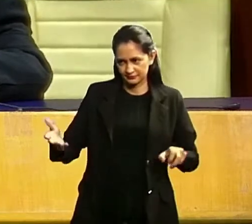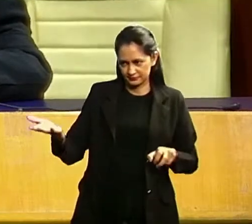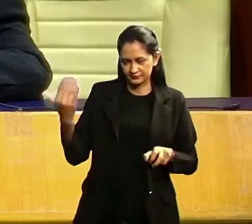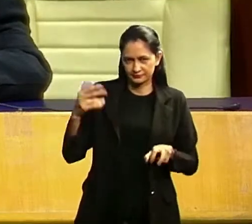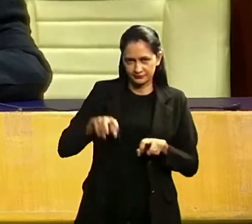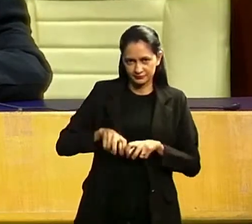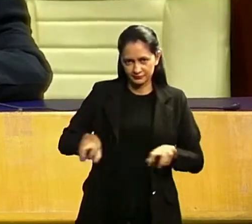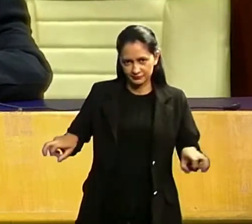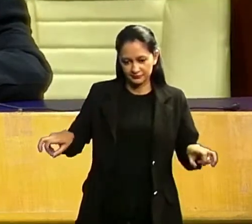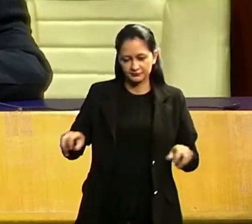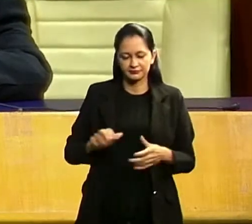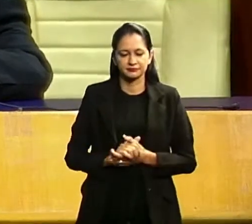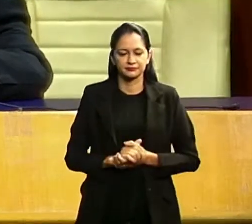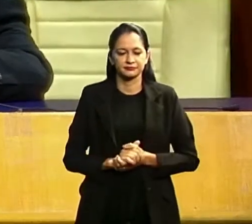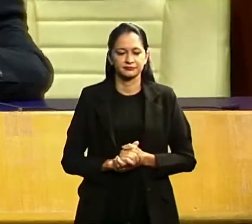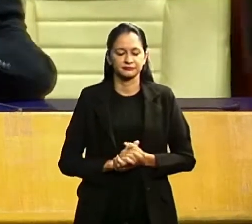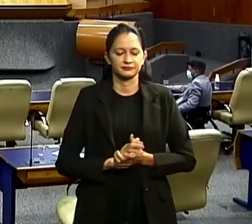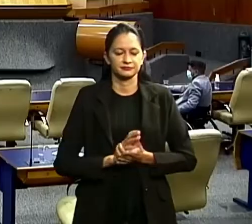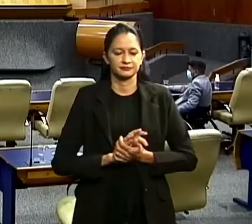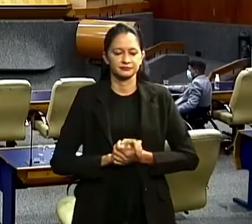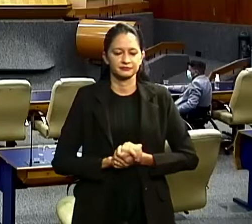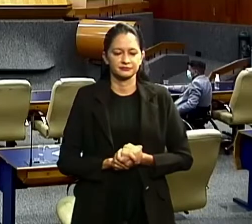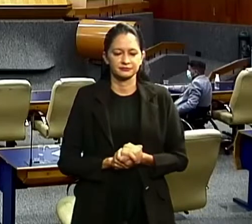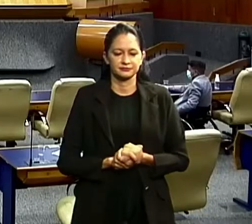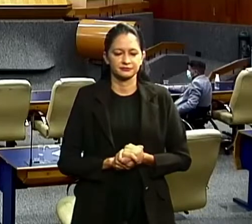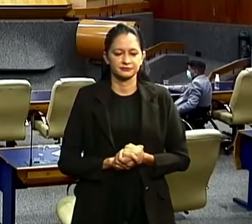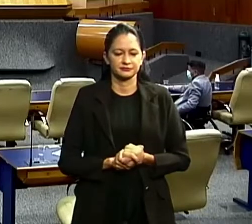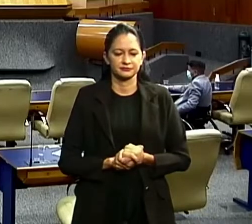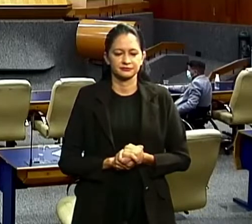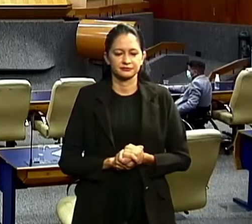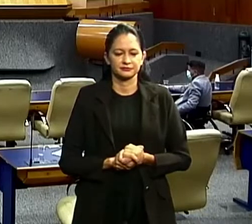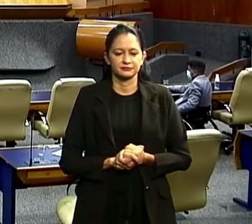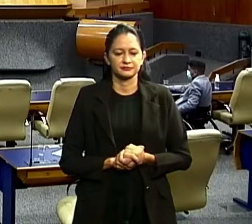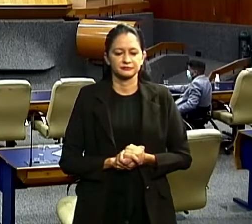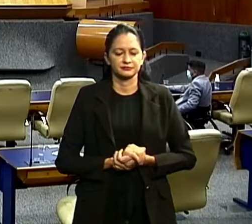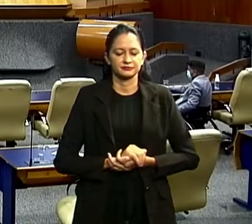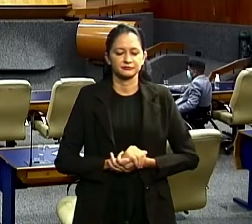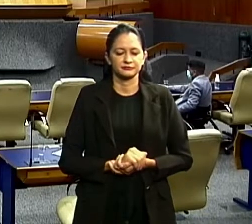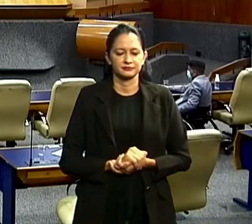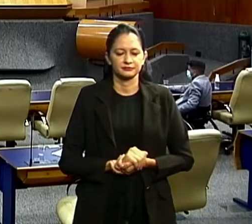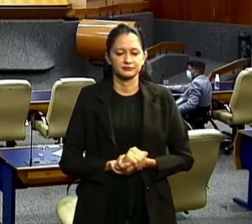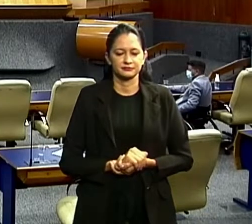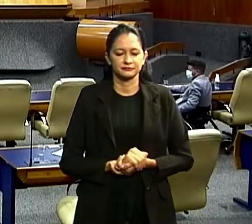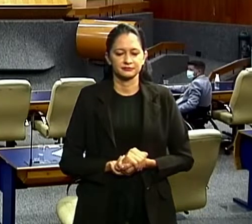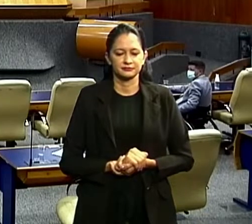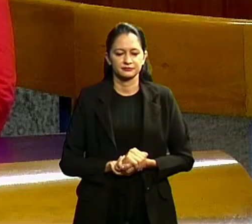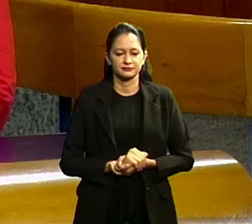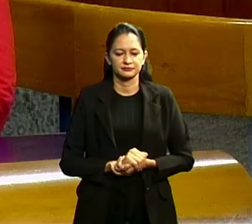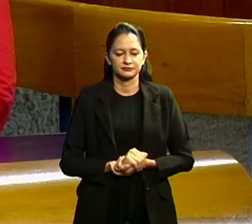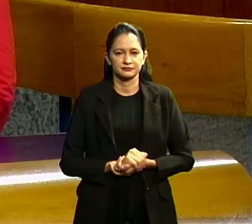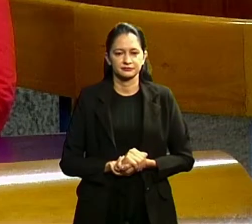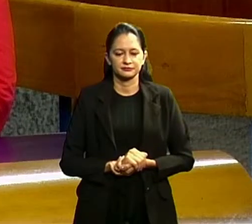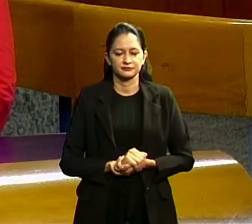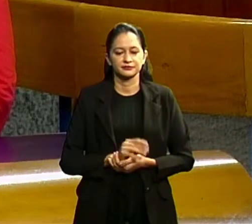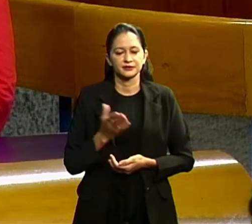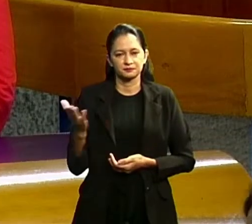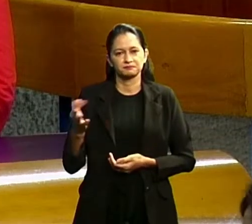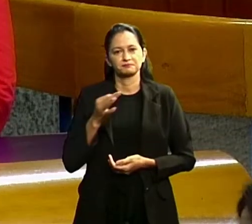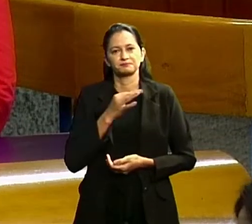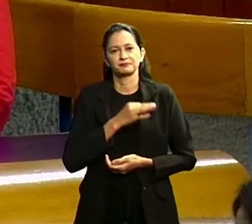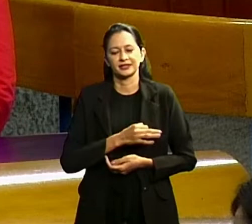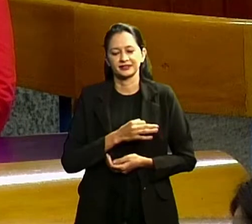Camila Rosa. Pode vir aqui, amiga. Faça parte com a mesa aqui. Vem aqui, junte-se a nós, você